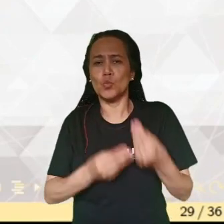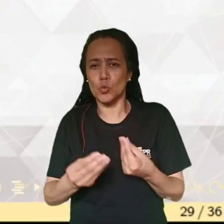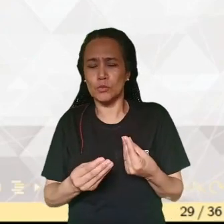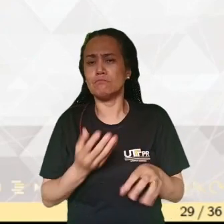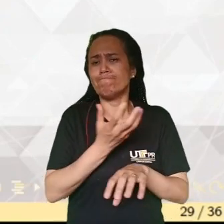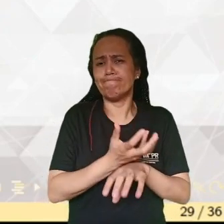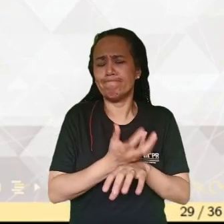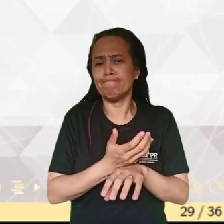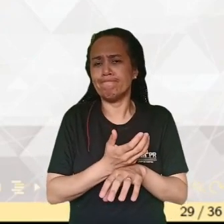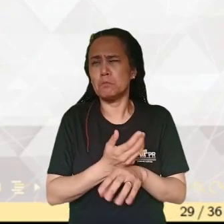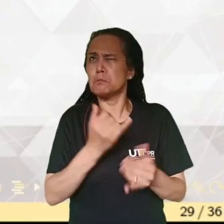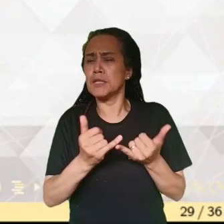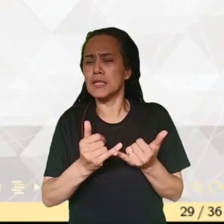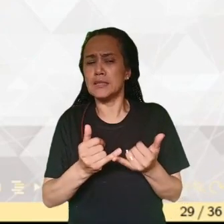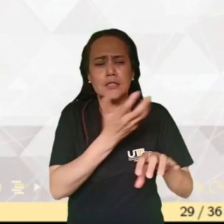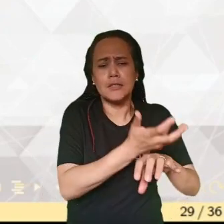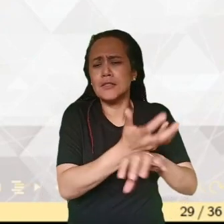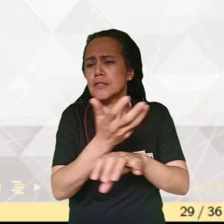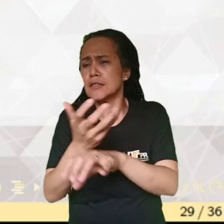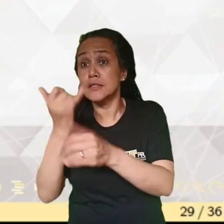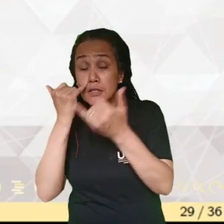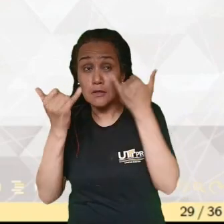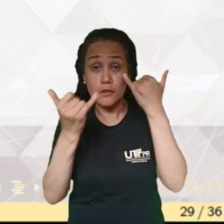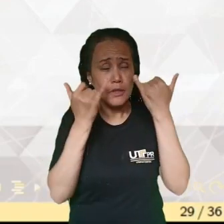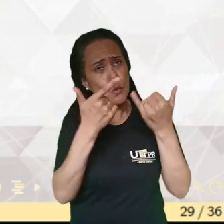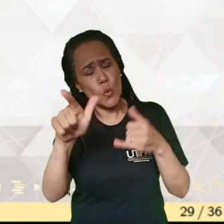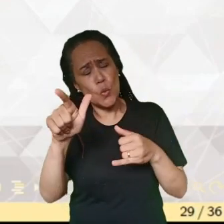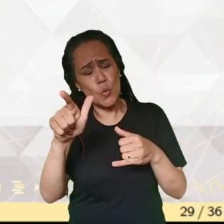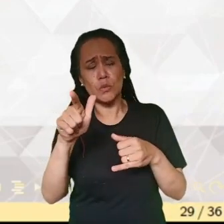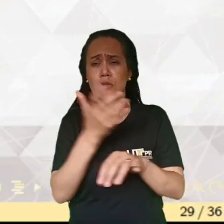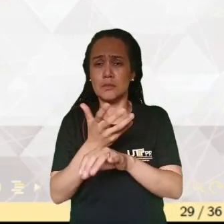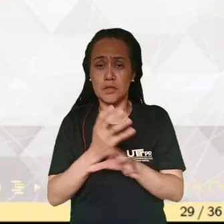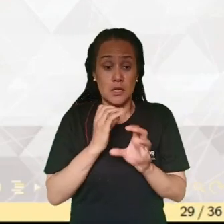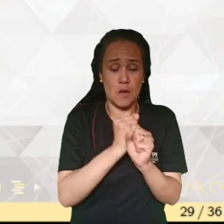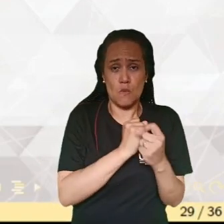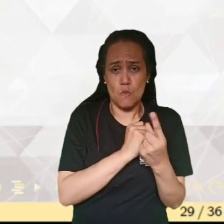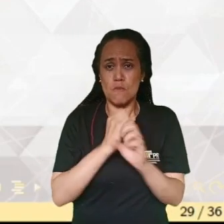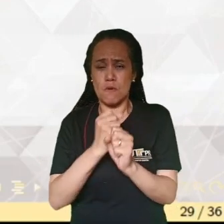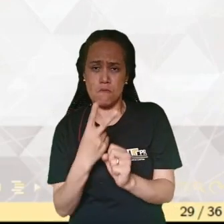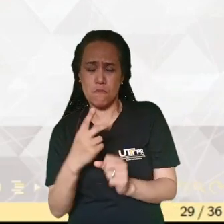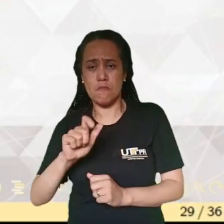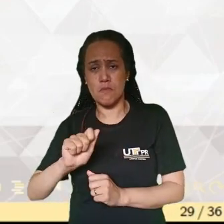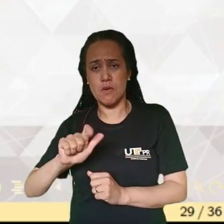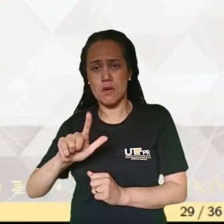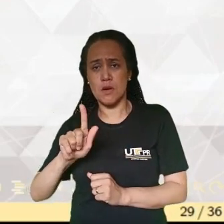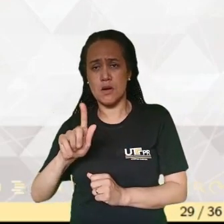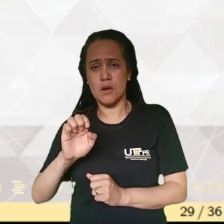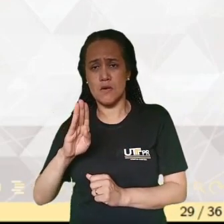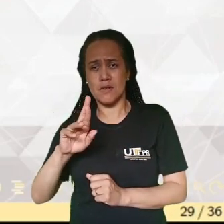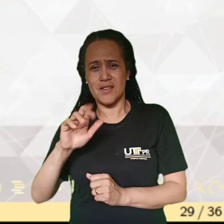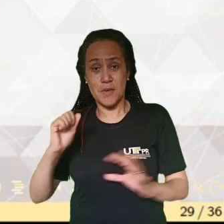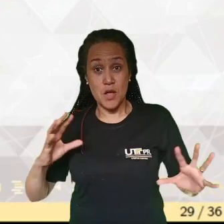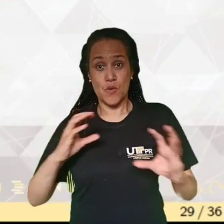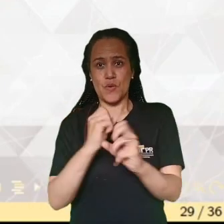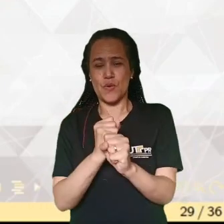uma junção, né, de várias informações ali do cálculo 1, cálculo 2, álgebra, nós juntamos e